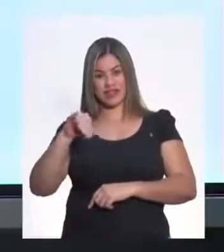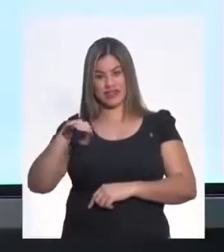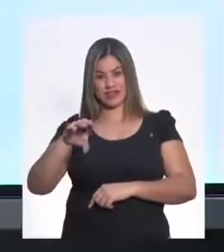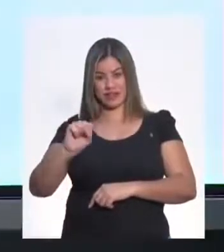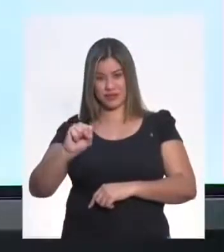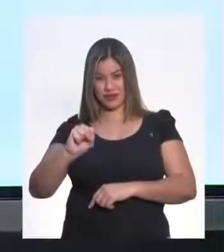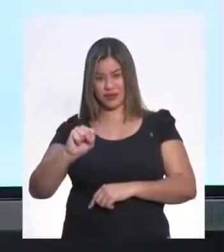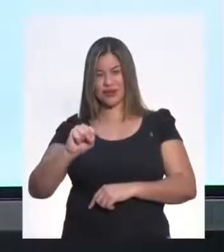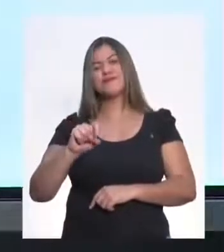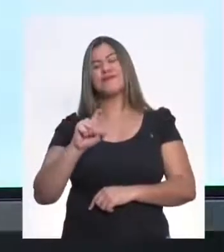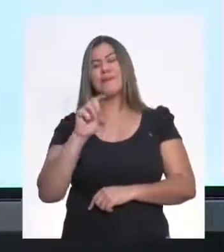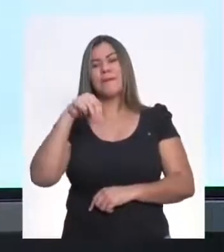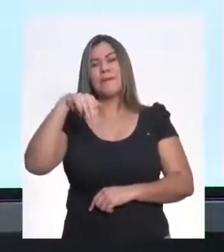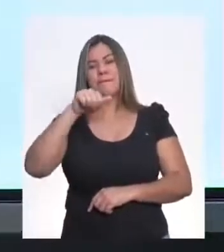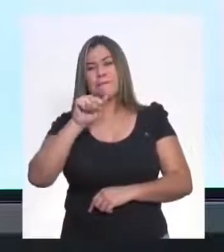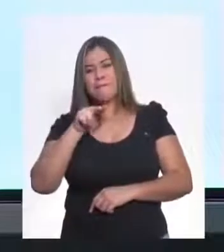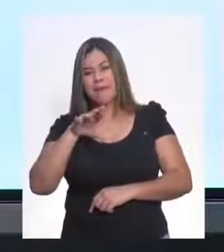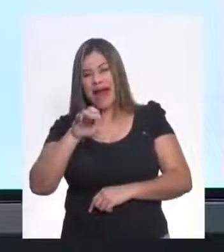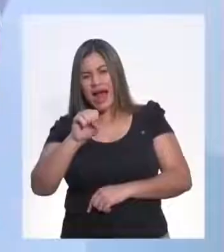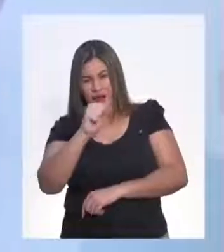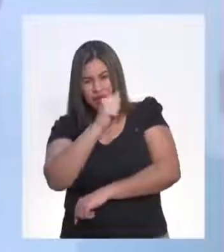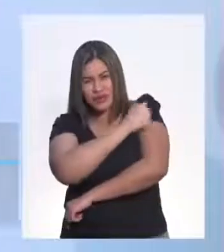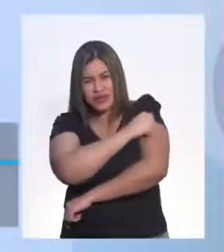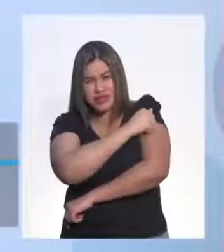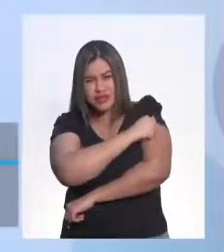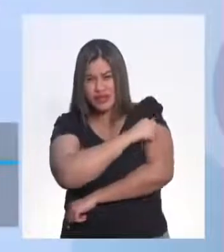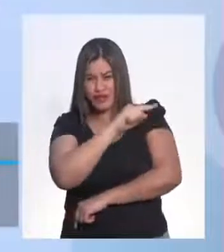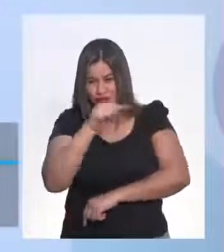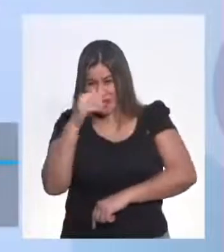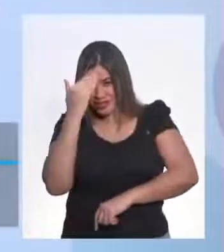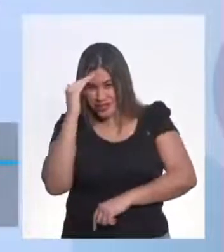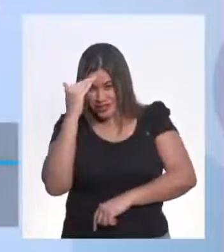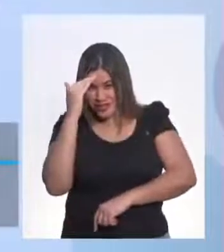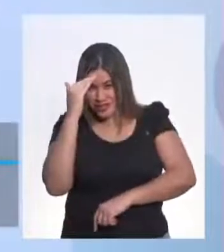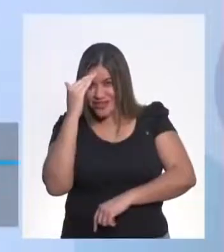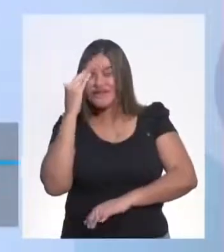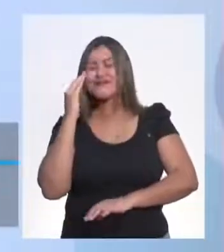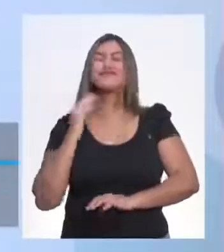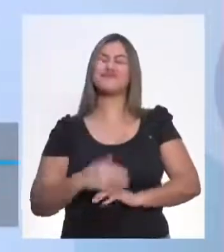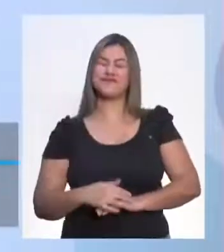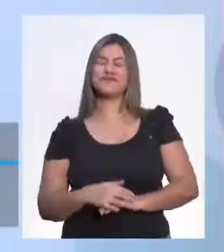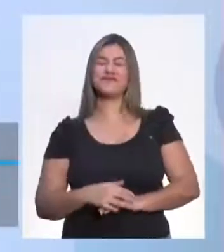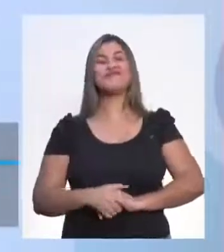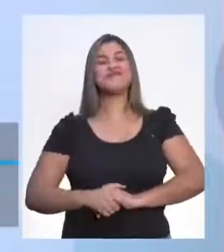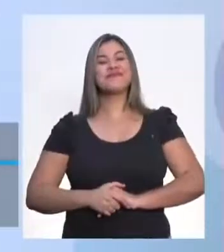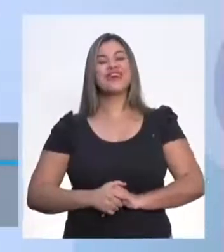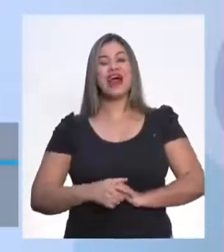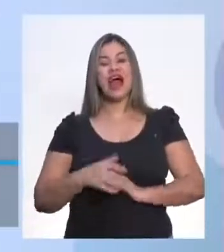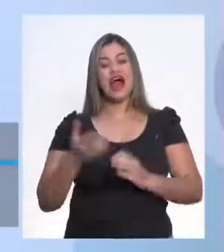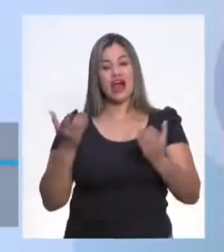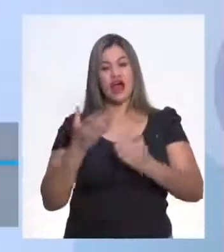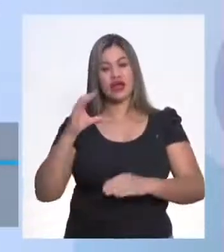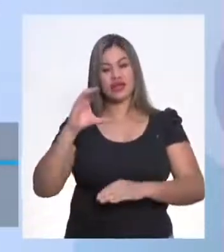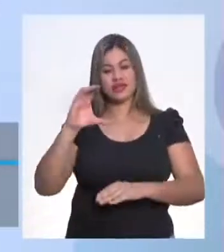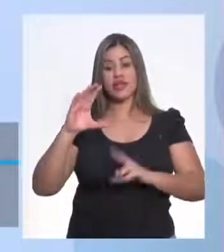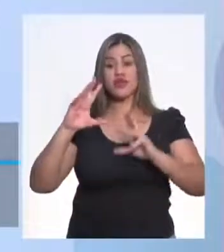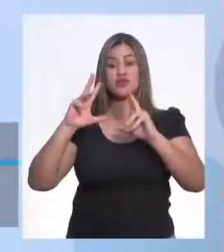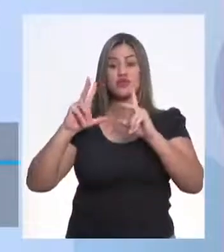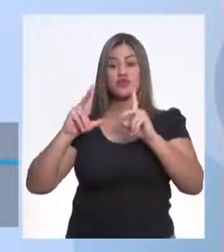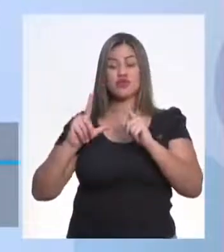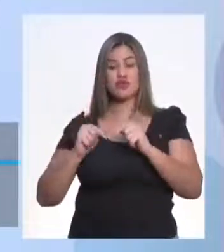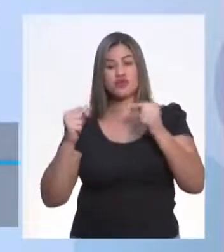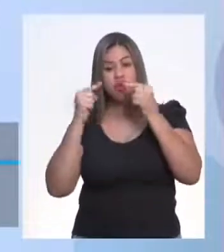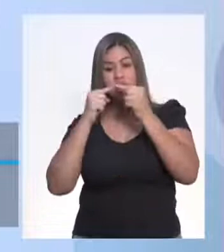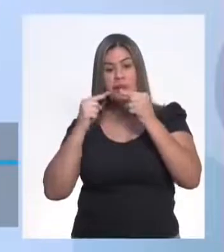entendendo? Vamos lá, letra C. Vamos escrever a fração. Total de divisão do inteiro, 1,